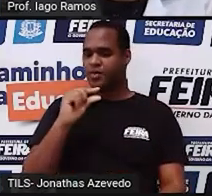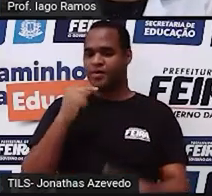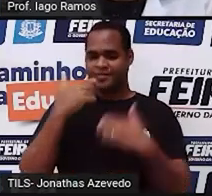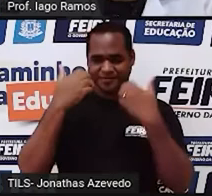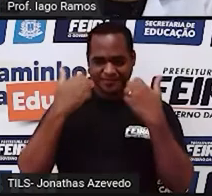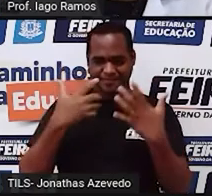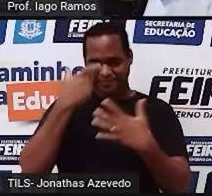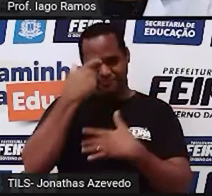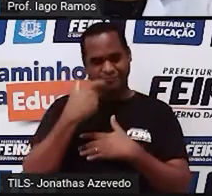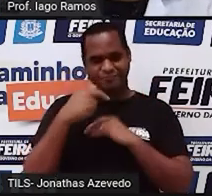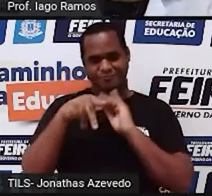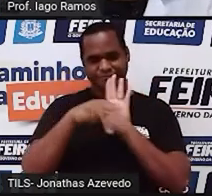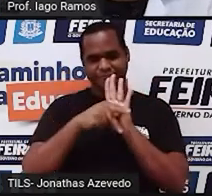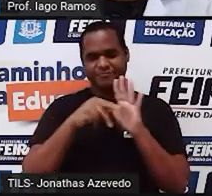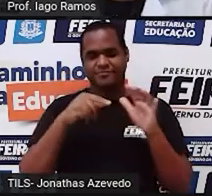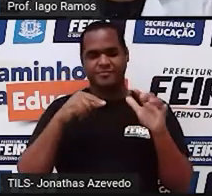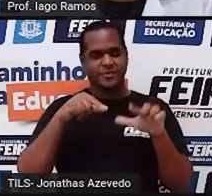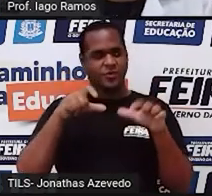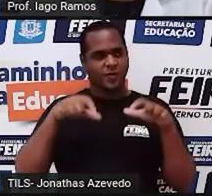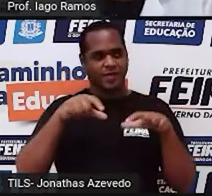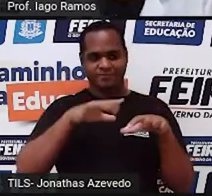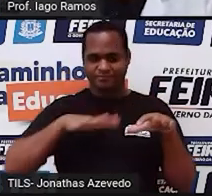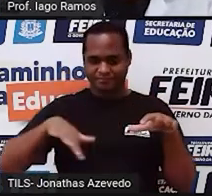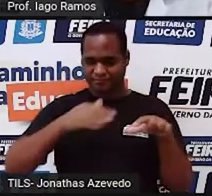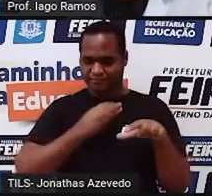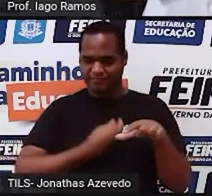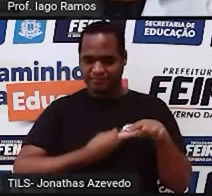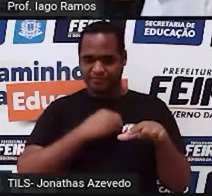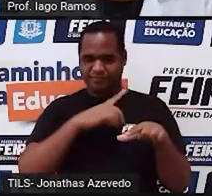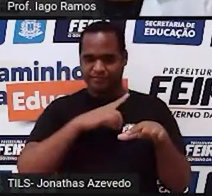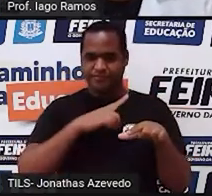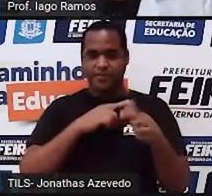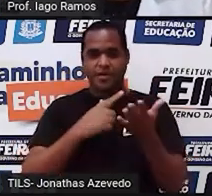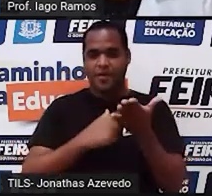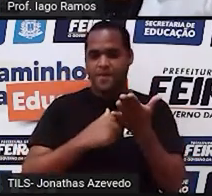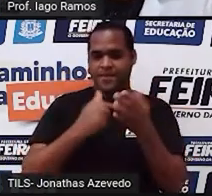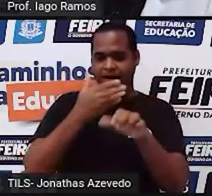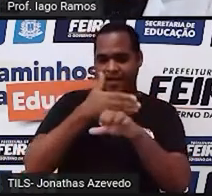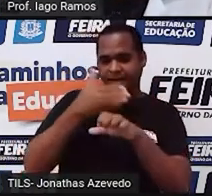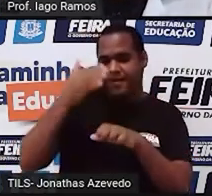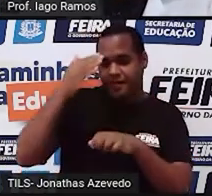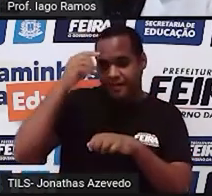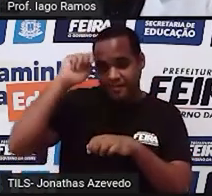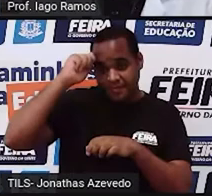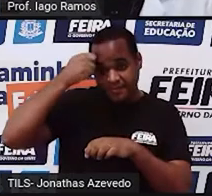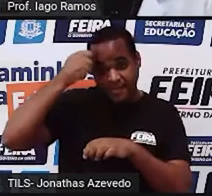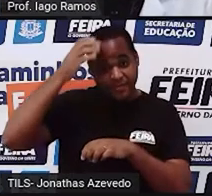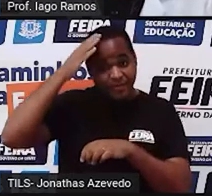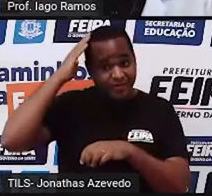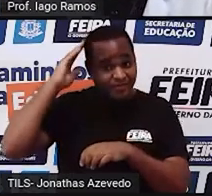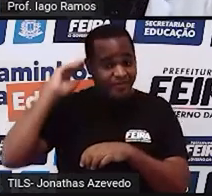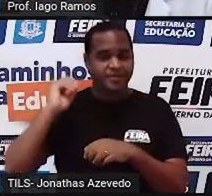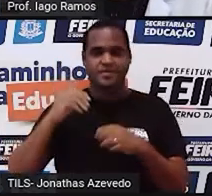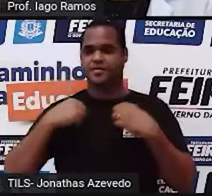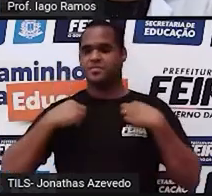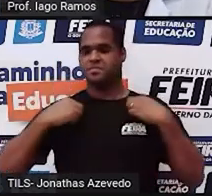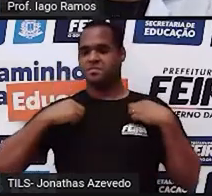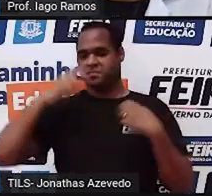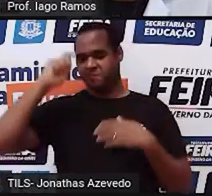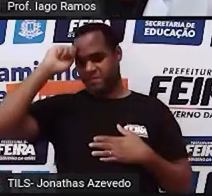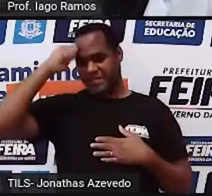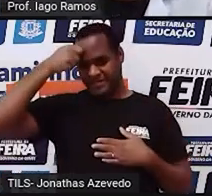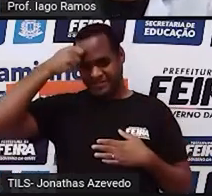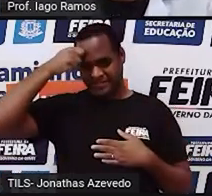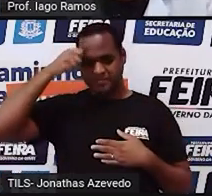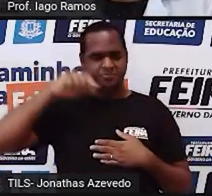das minhas características e do ambiente onde eu estou é que eu tenho para lhe Branca cabelo preto tô vestindo uma camisa